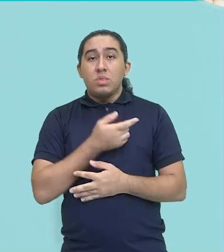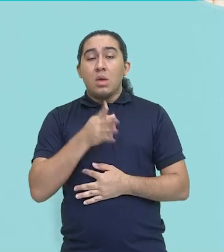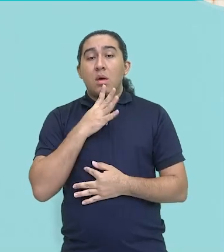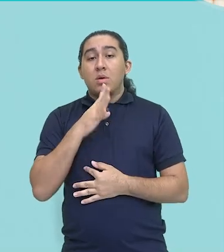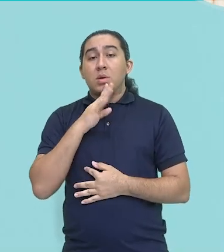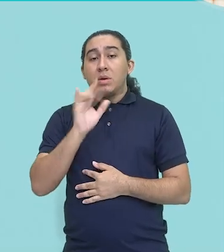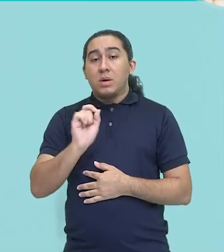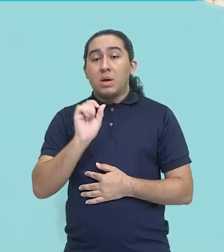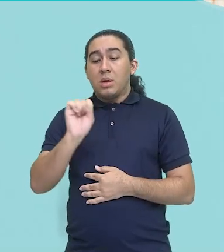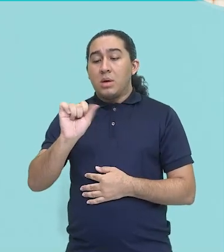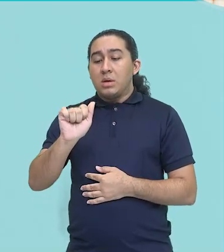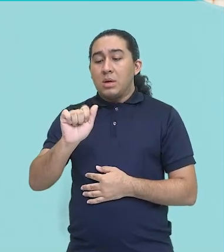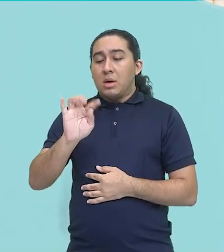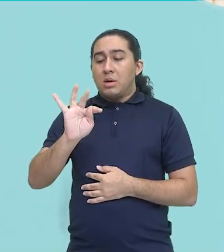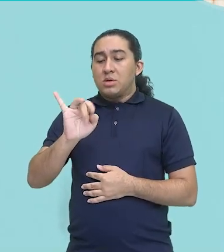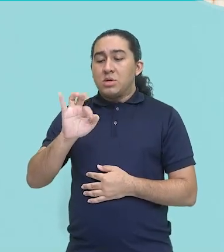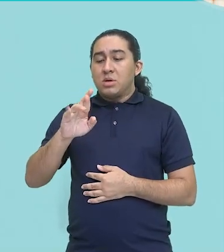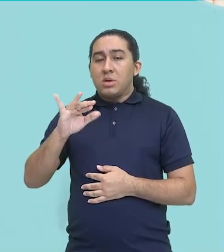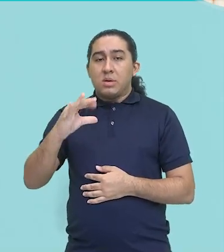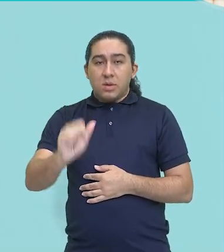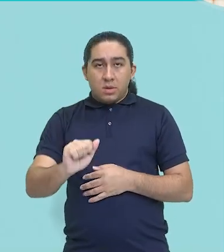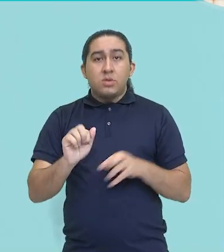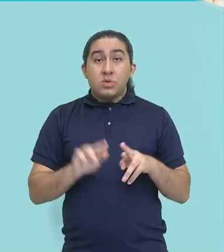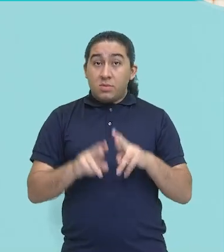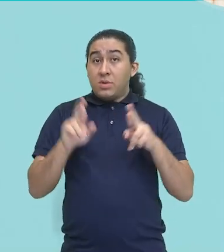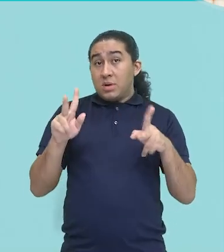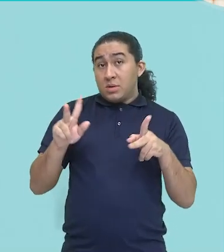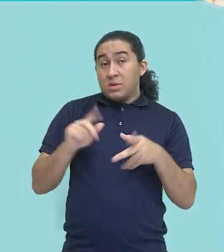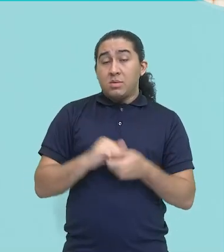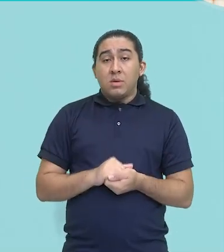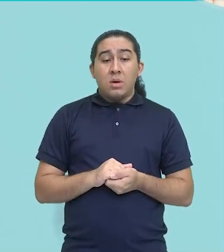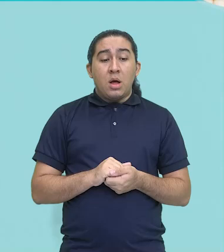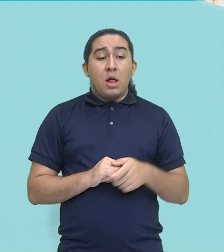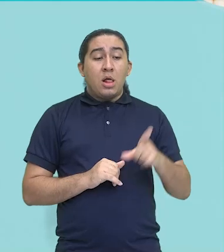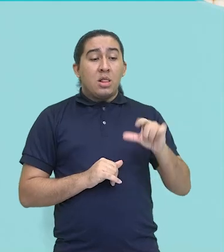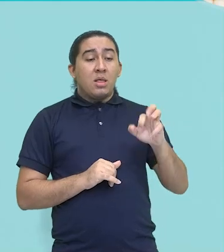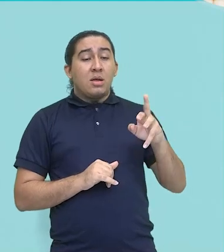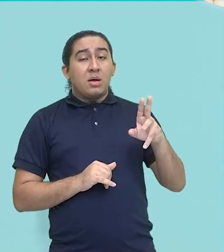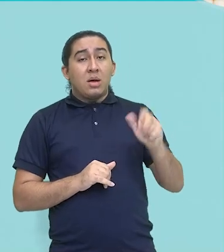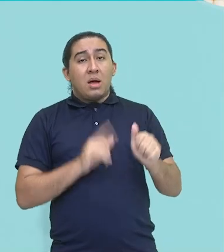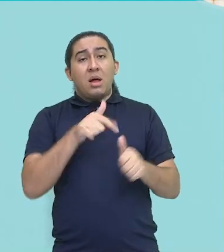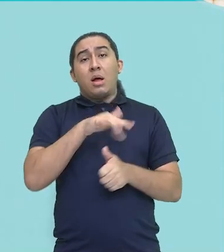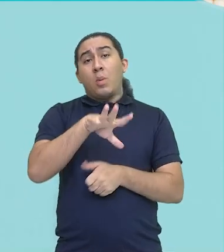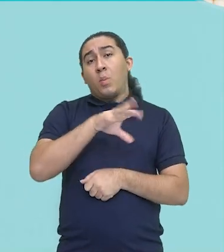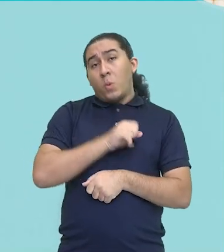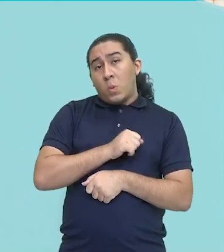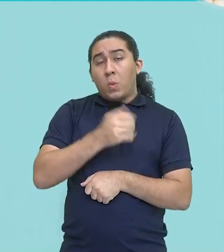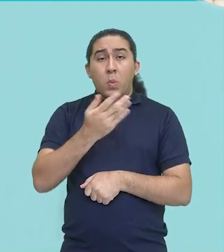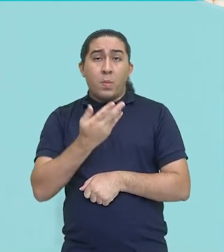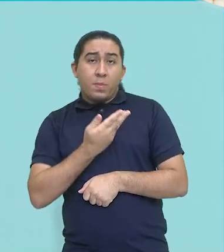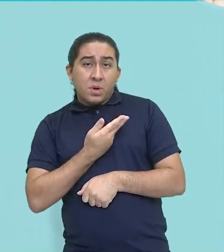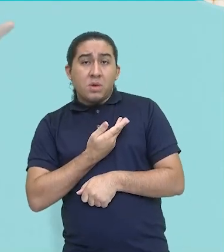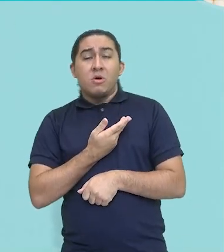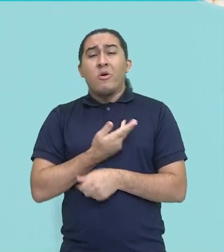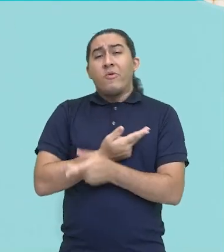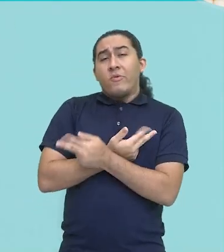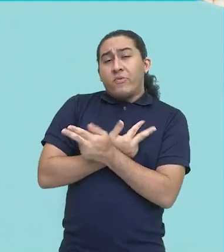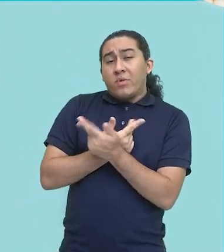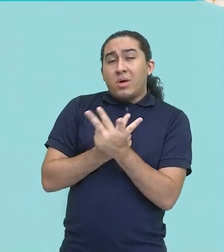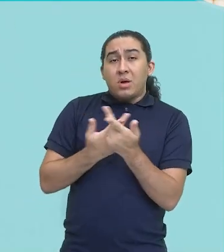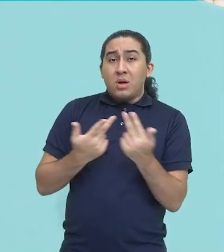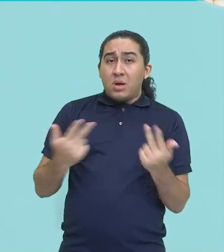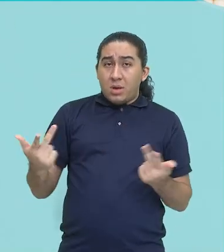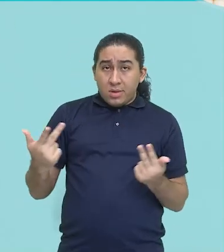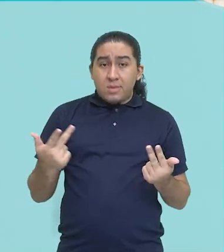a satírica, que é diferente. A lírica, ela fala de amor, de amigo, de paixão,